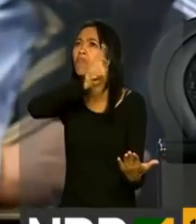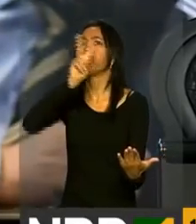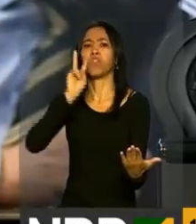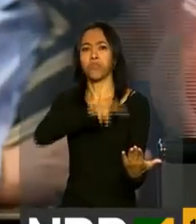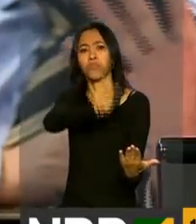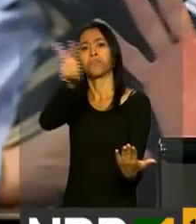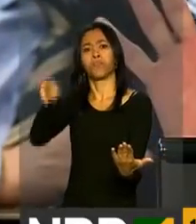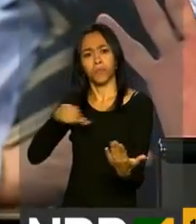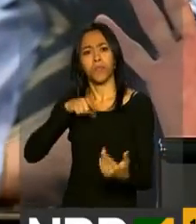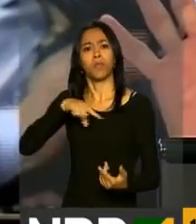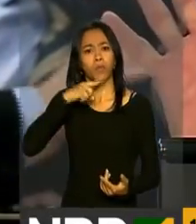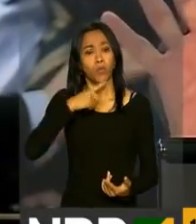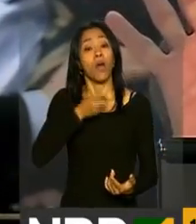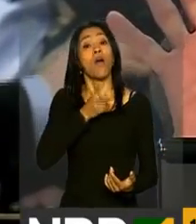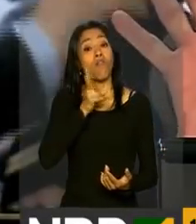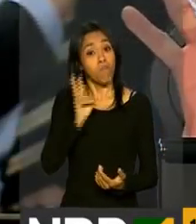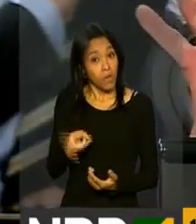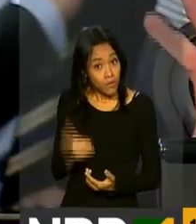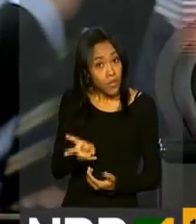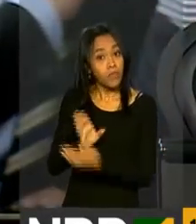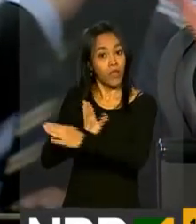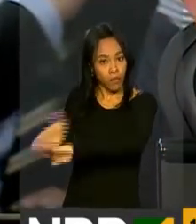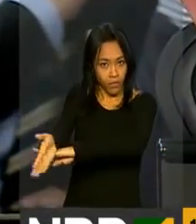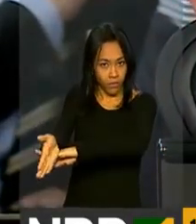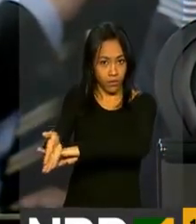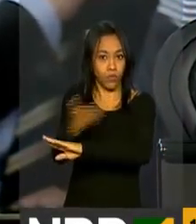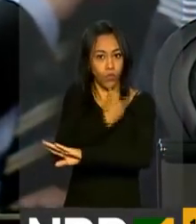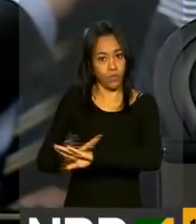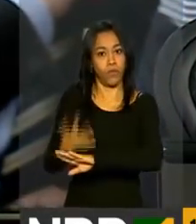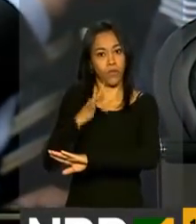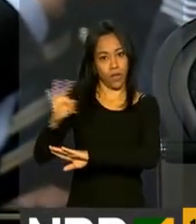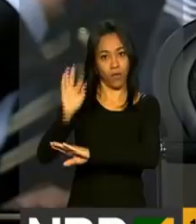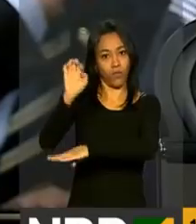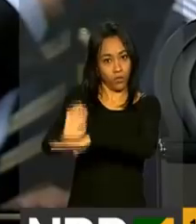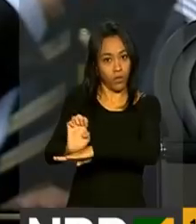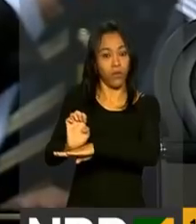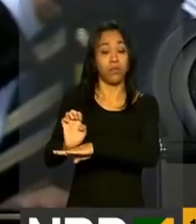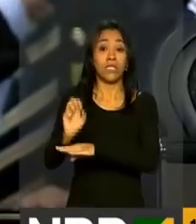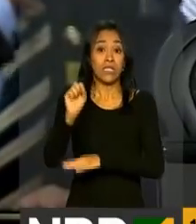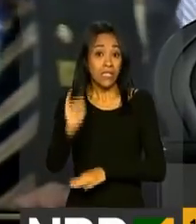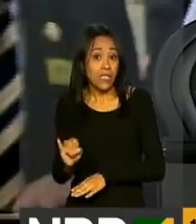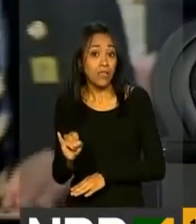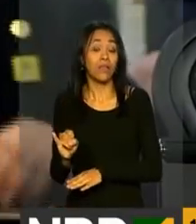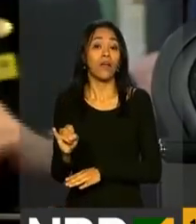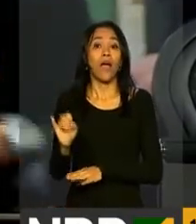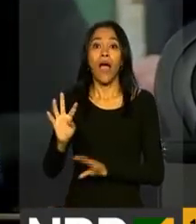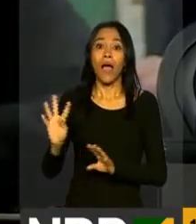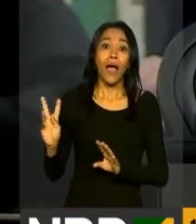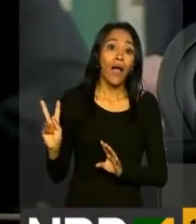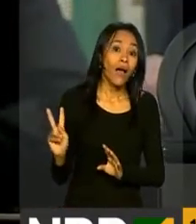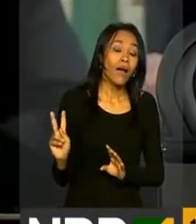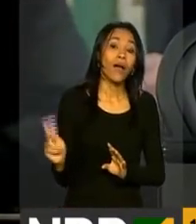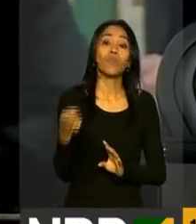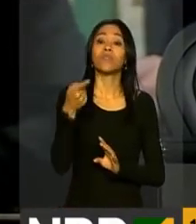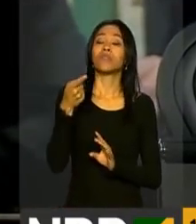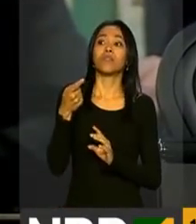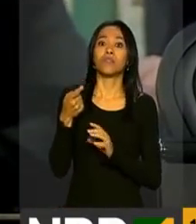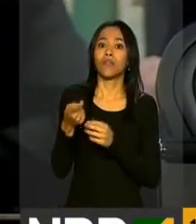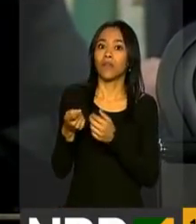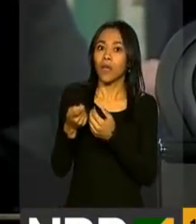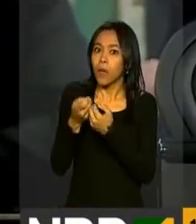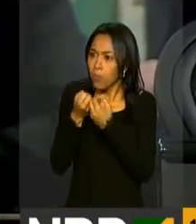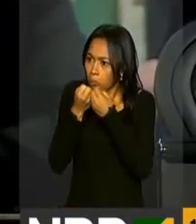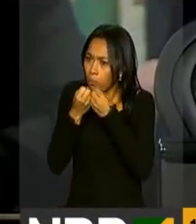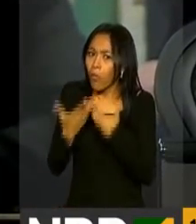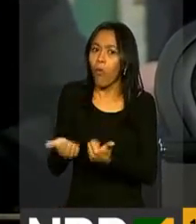nós manter intervenção num dado momento sem intervenção causar todos os seus efeitos necessários e